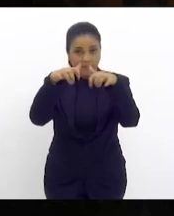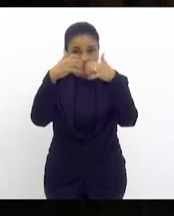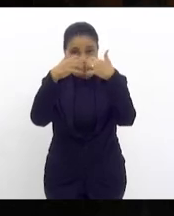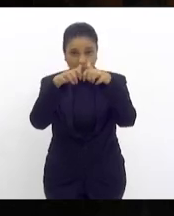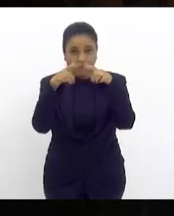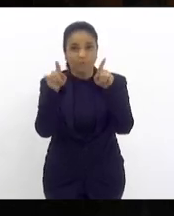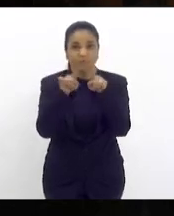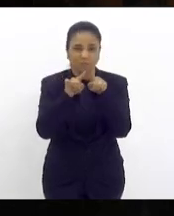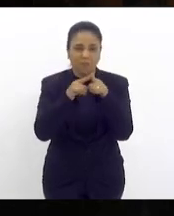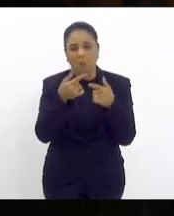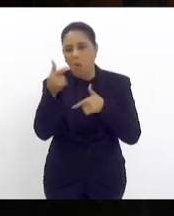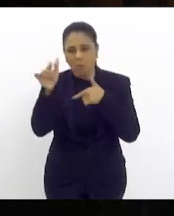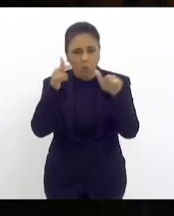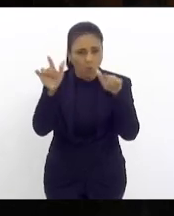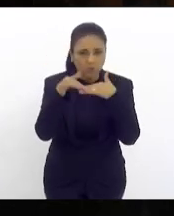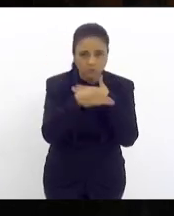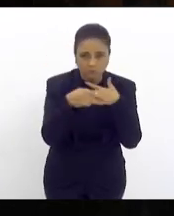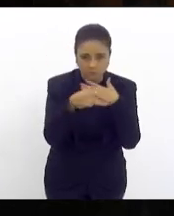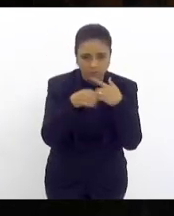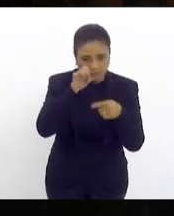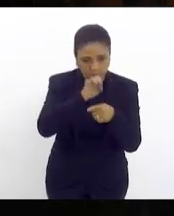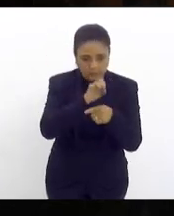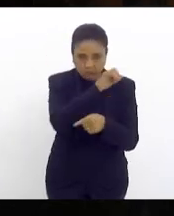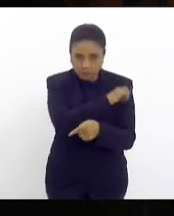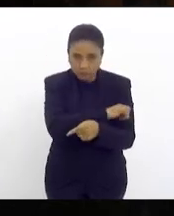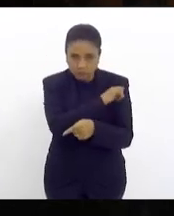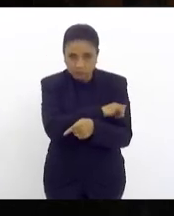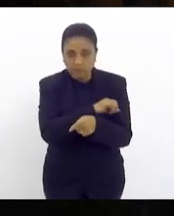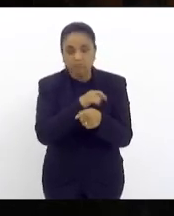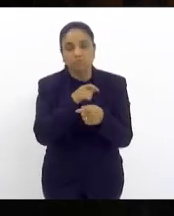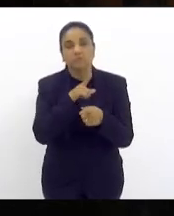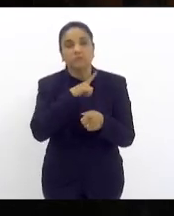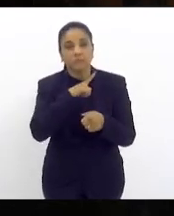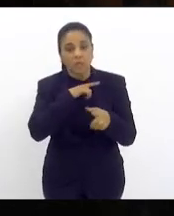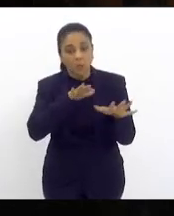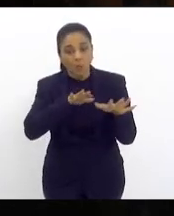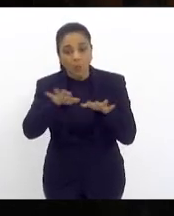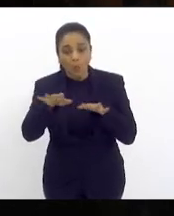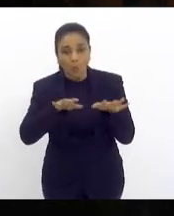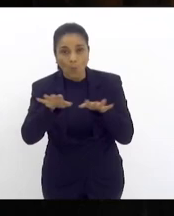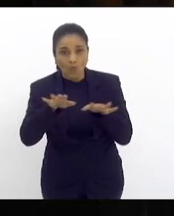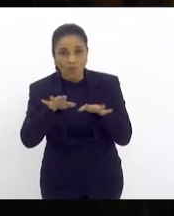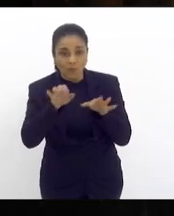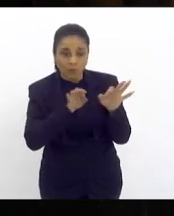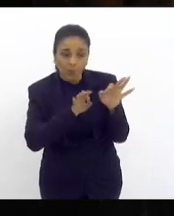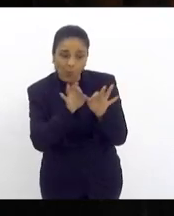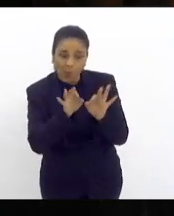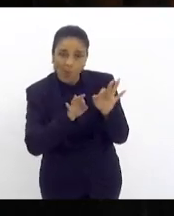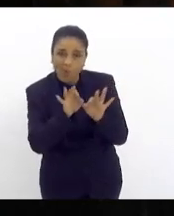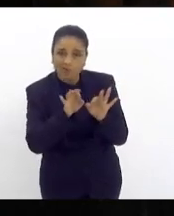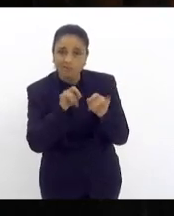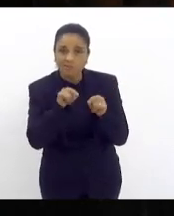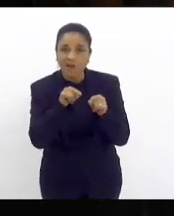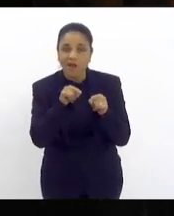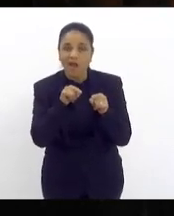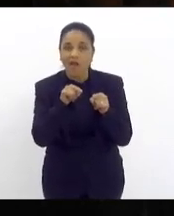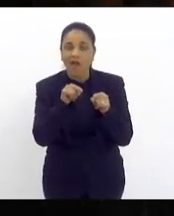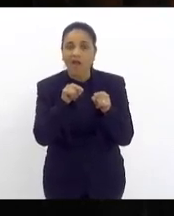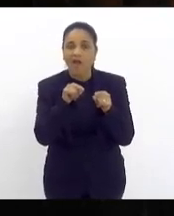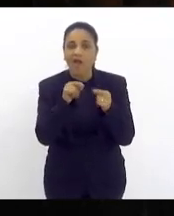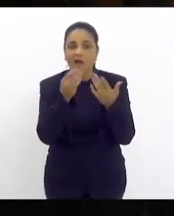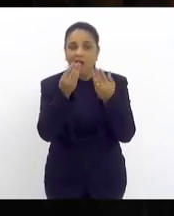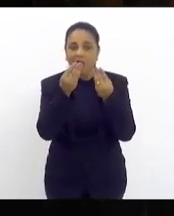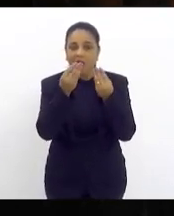cidades do nosso Estado do Rio de Janeiro existe um movimento organizado para acabar com a profissão